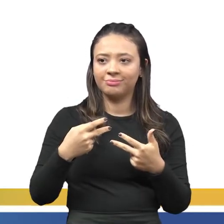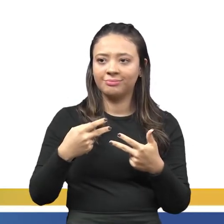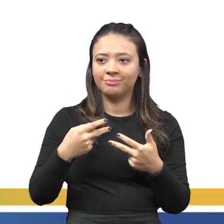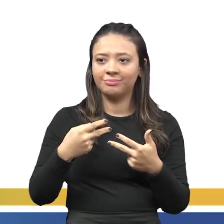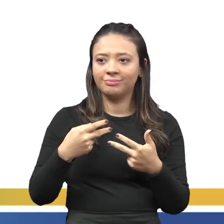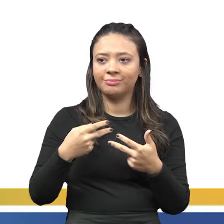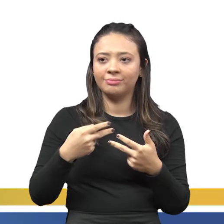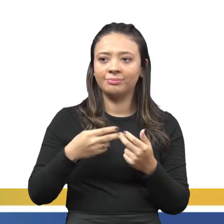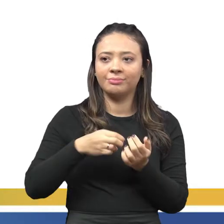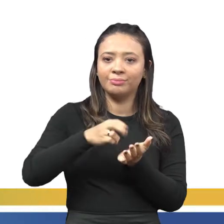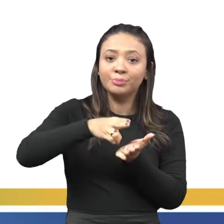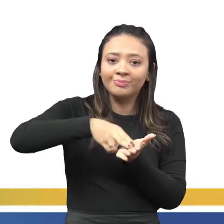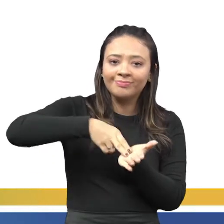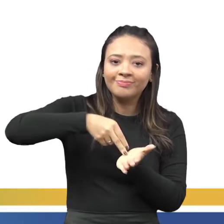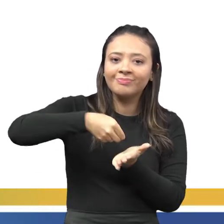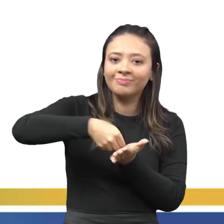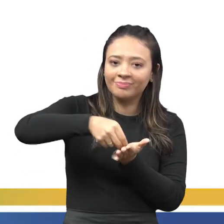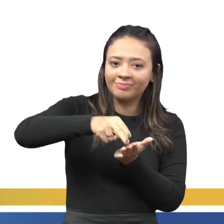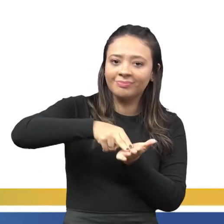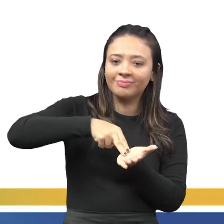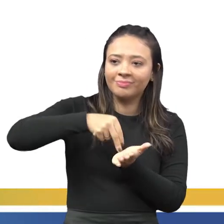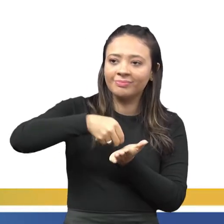fruta, butter,